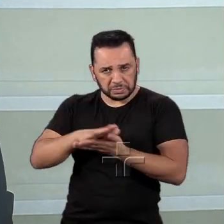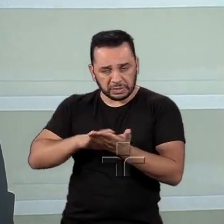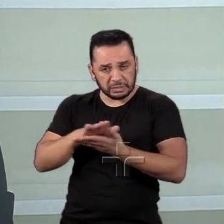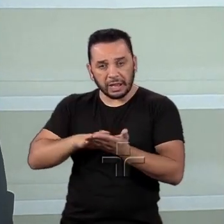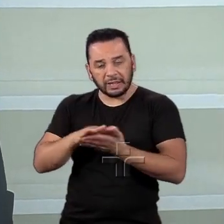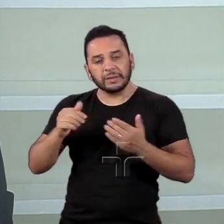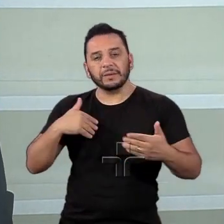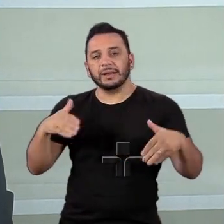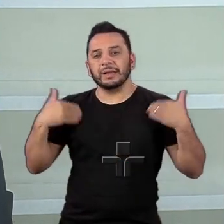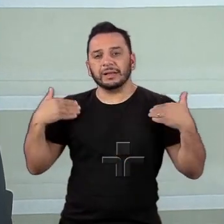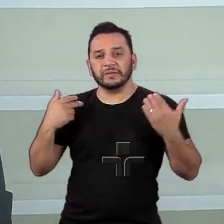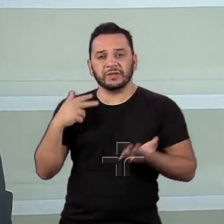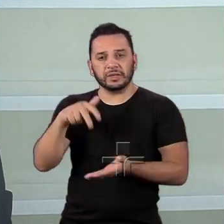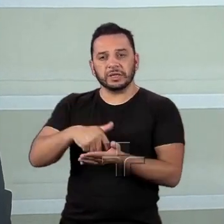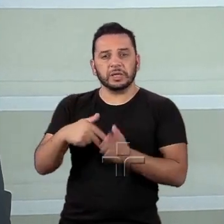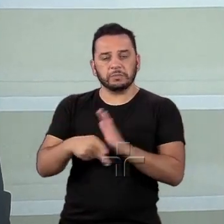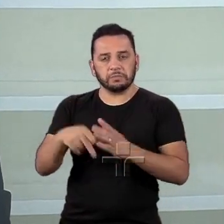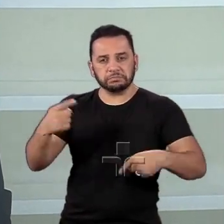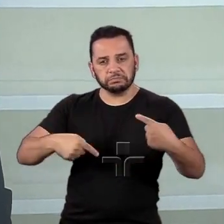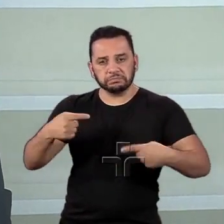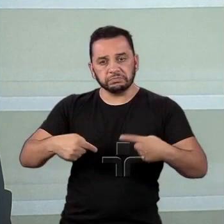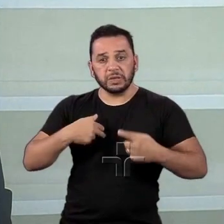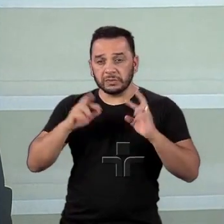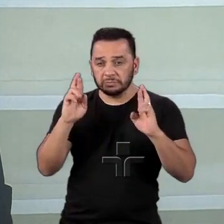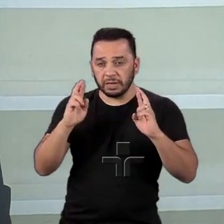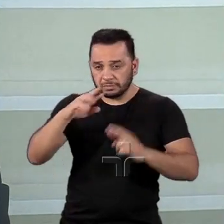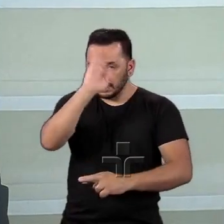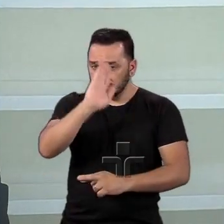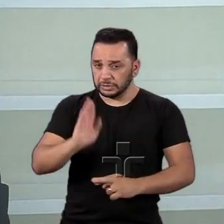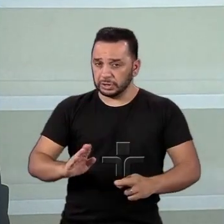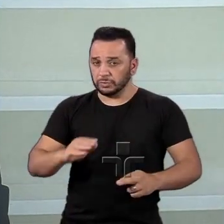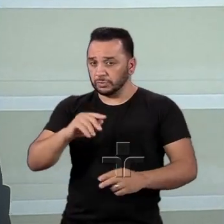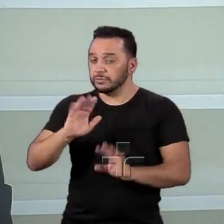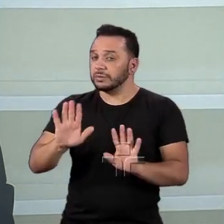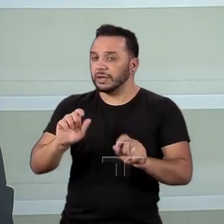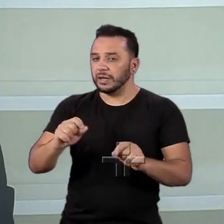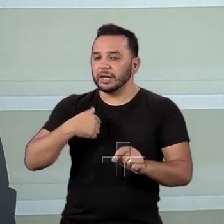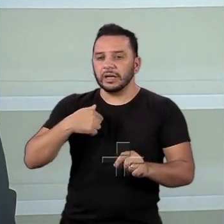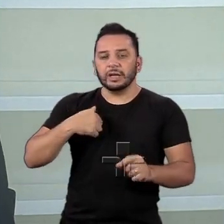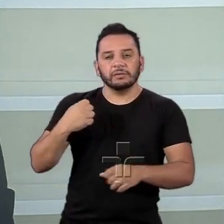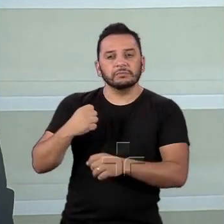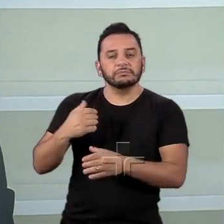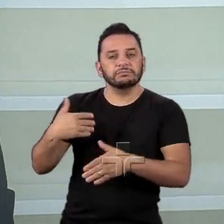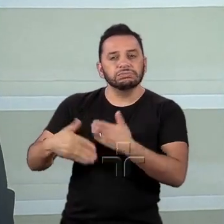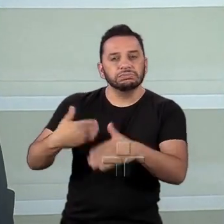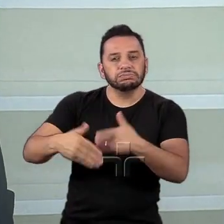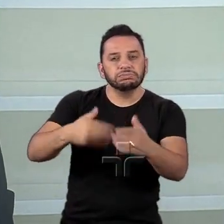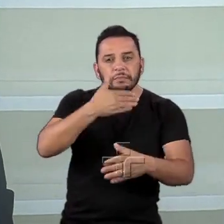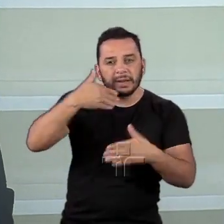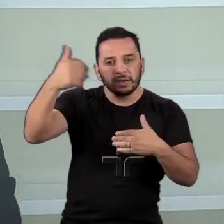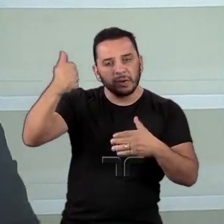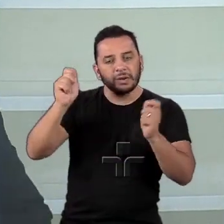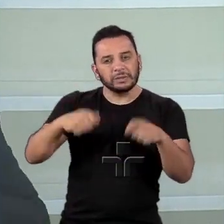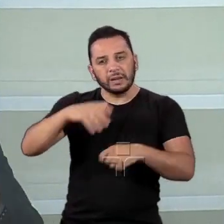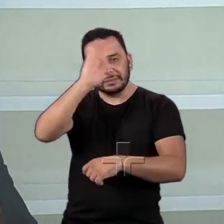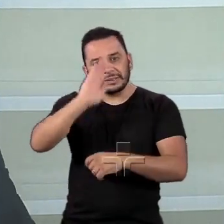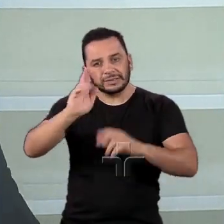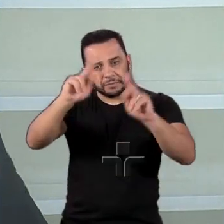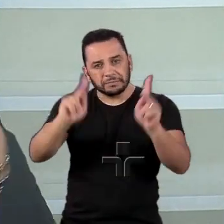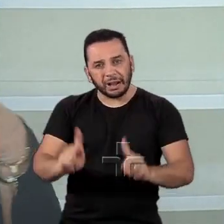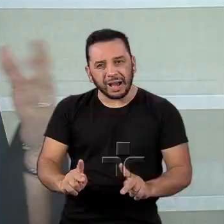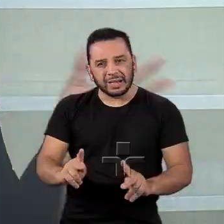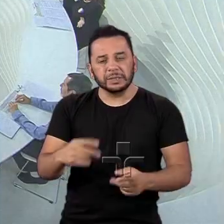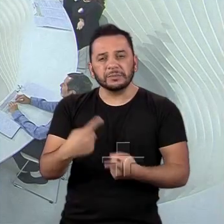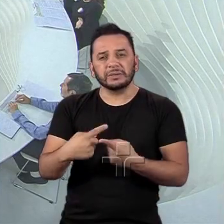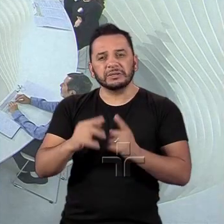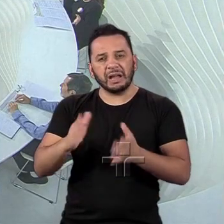Nós esperamos que o Brasil possa ter dias muito melhores, que nós possamos unificar e pacificar esse grande Brasil que já está cansado